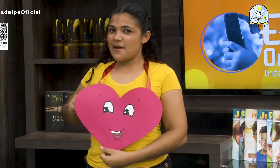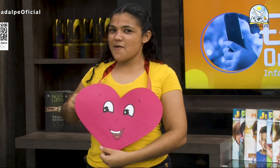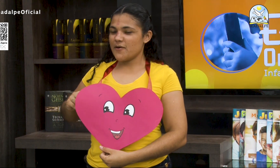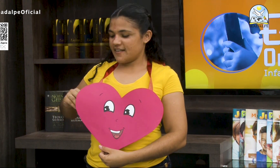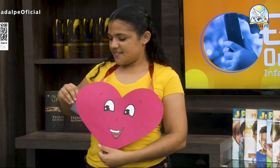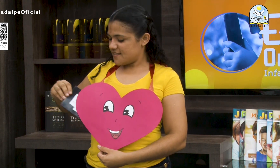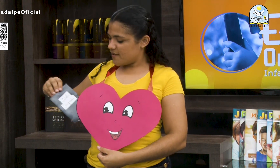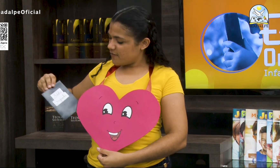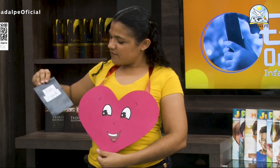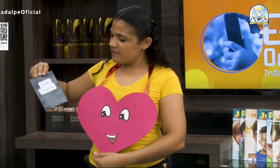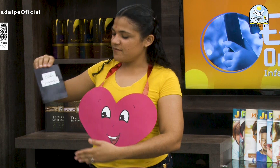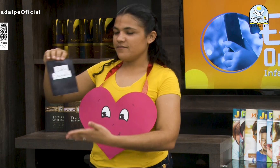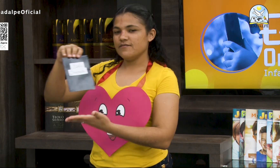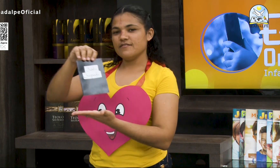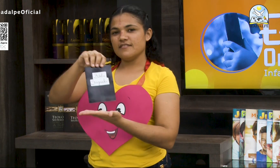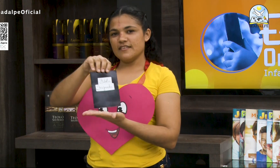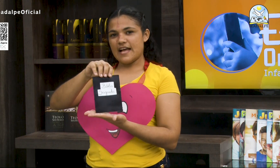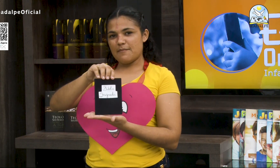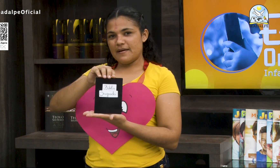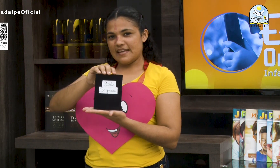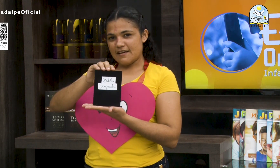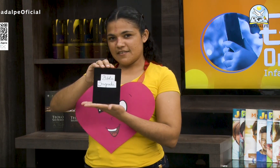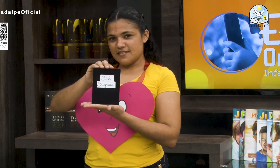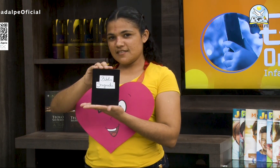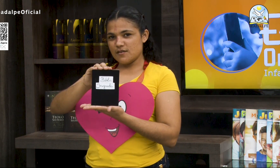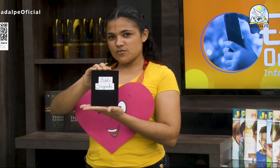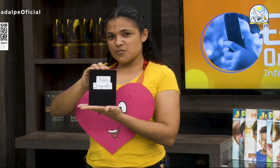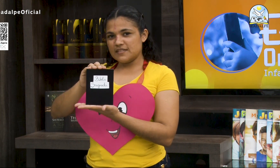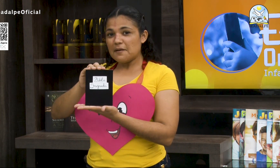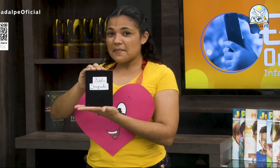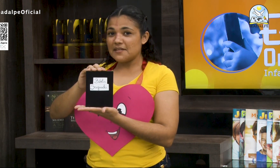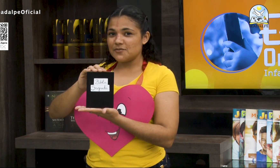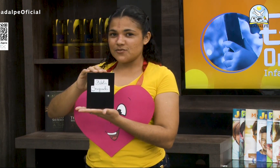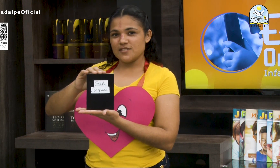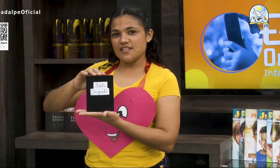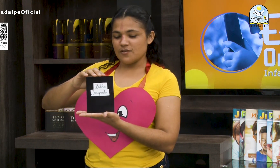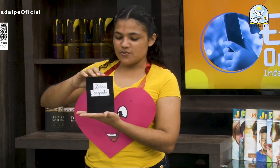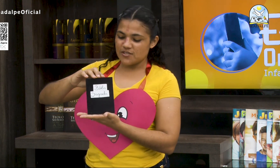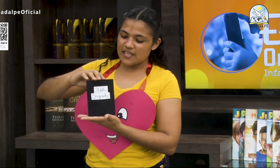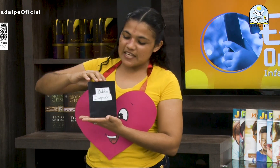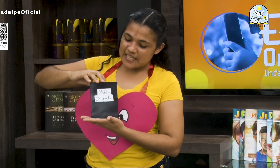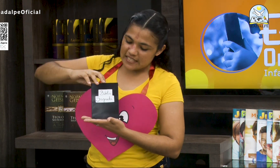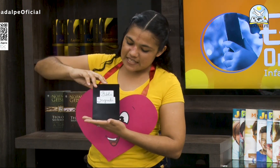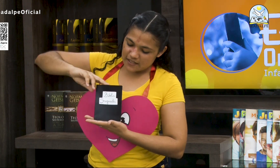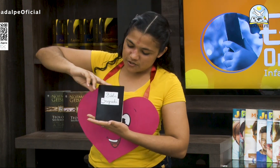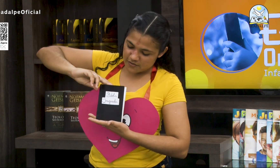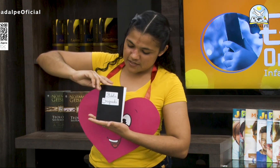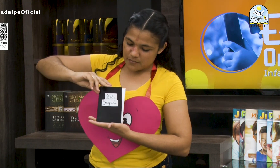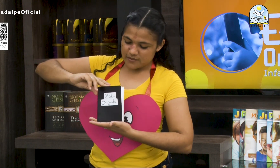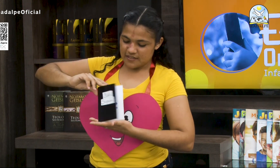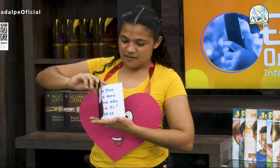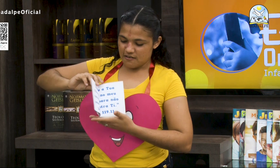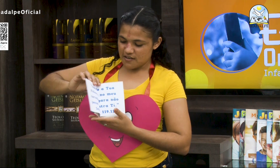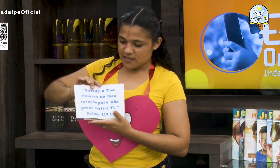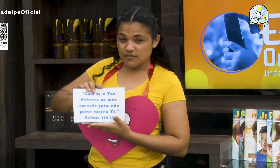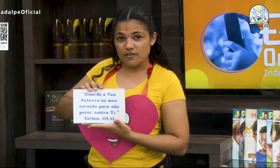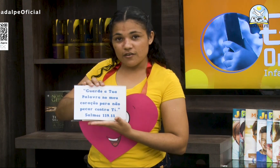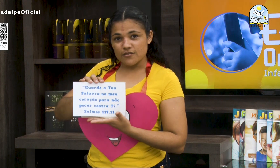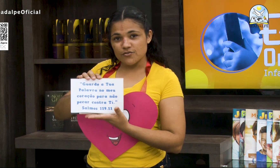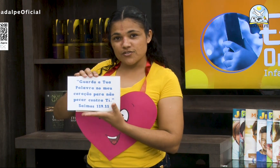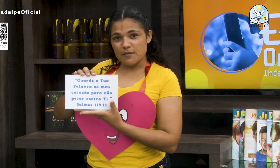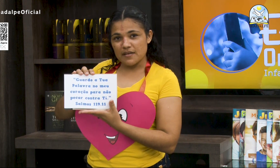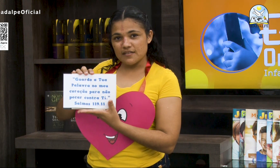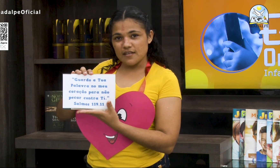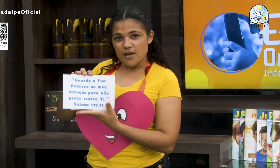do meu coração a palavra de Deus, os mandamentos de Deus. E dentro você pode estar colocando,